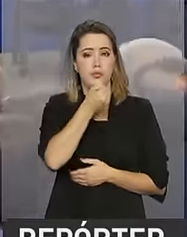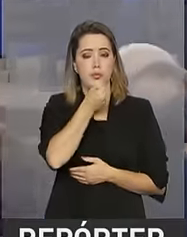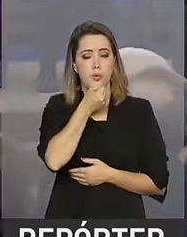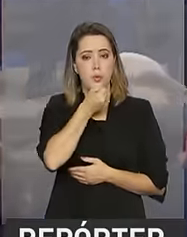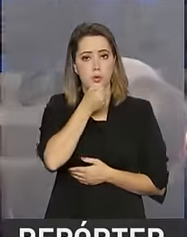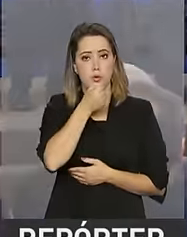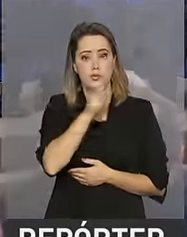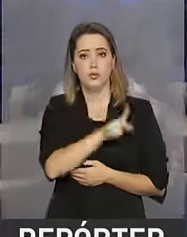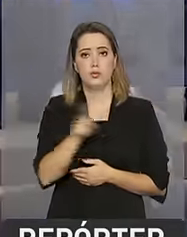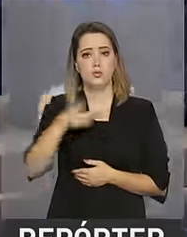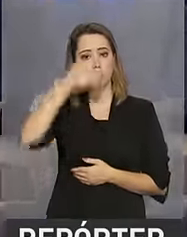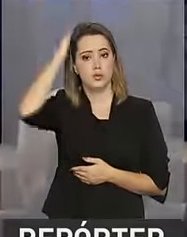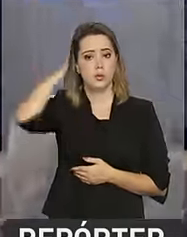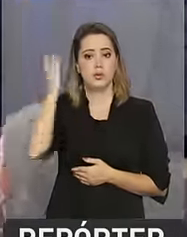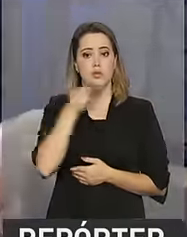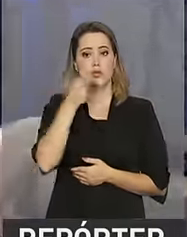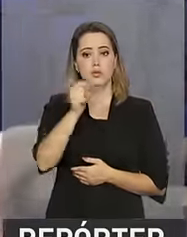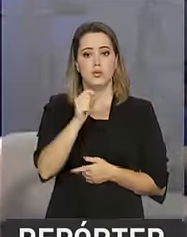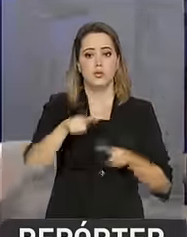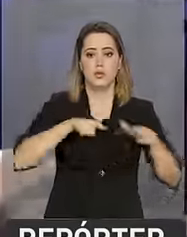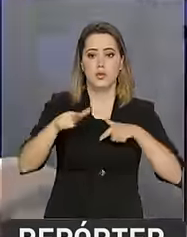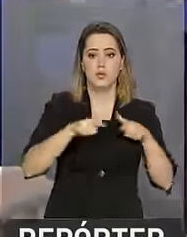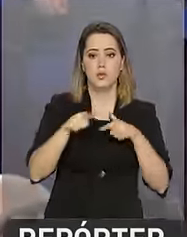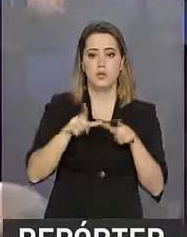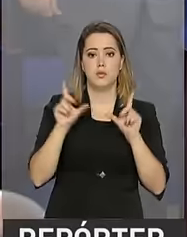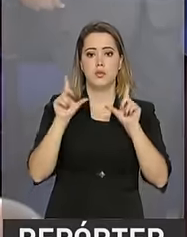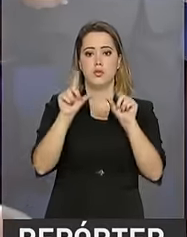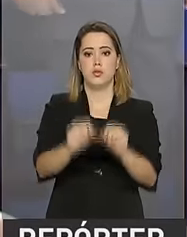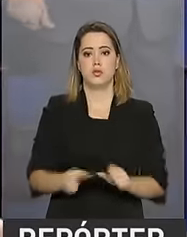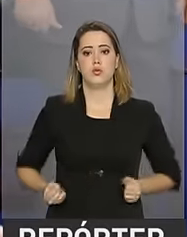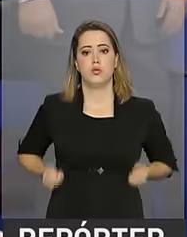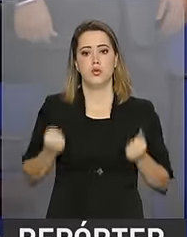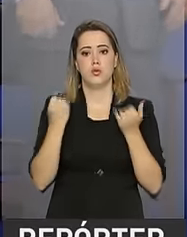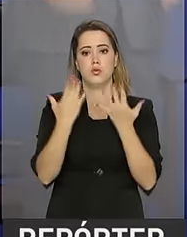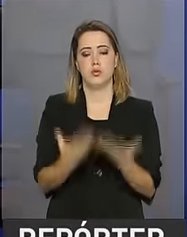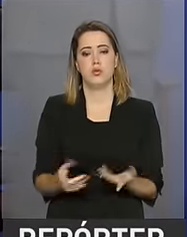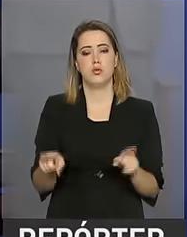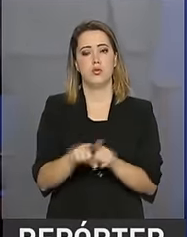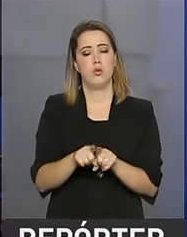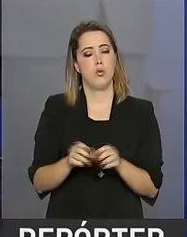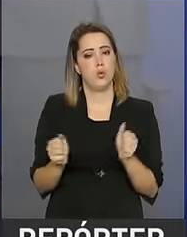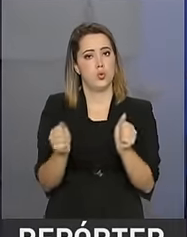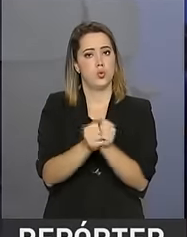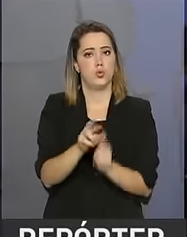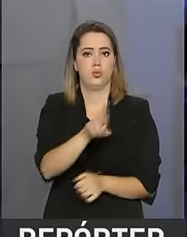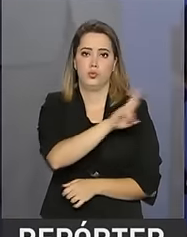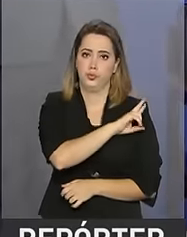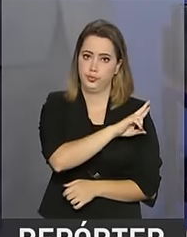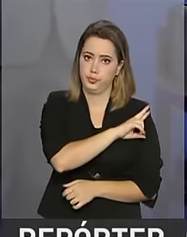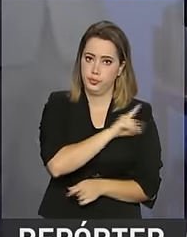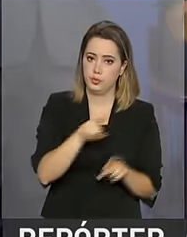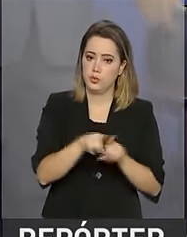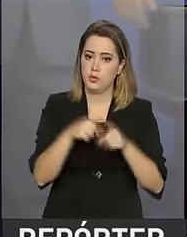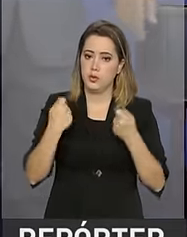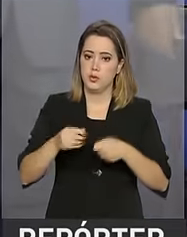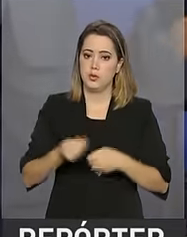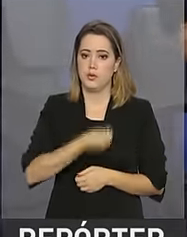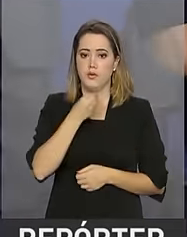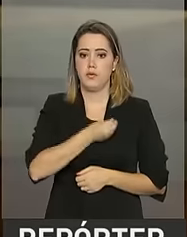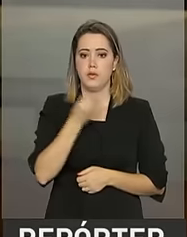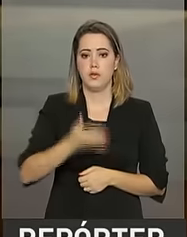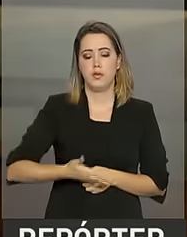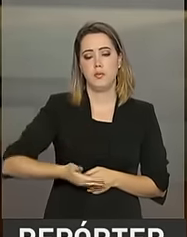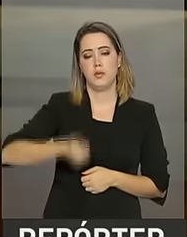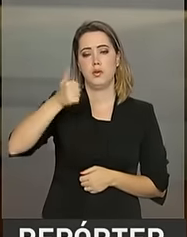disse que o governo trabalha para reduzir gastos sem deixar de lado a responsabilidade social já que o foco é dar uma vida melhor a